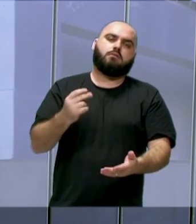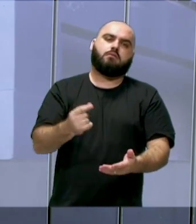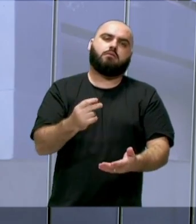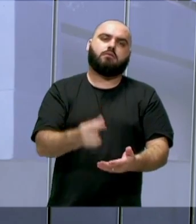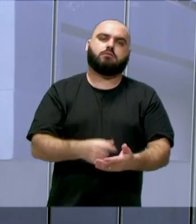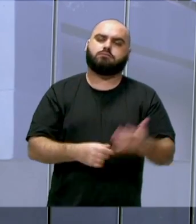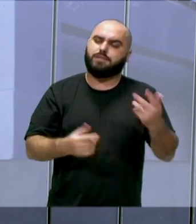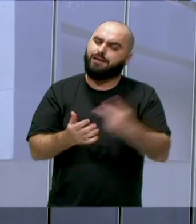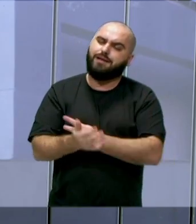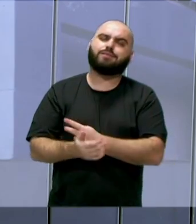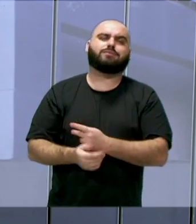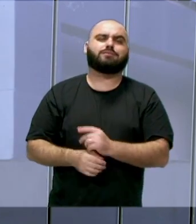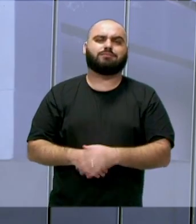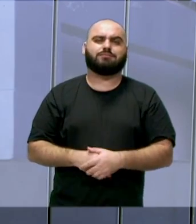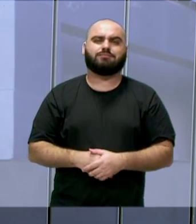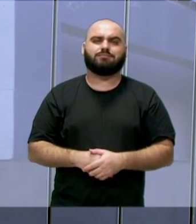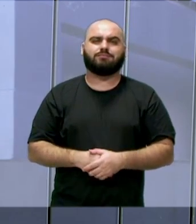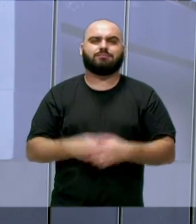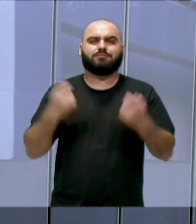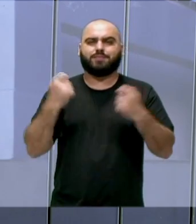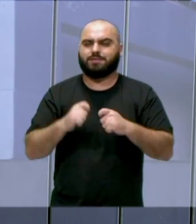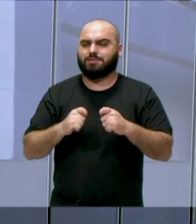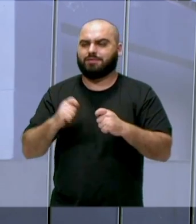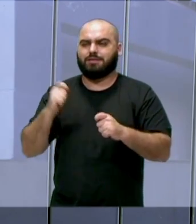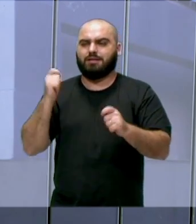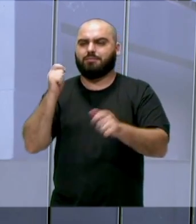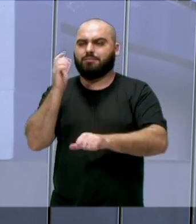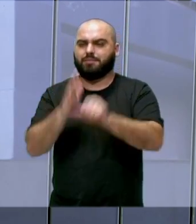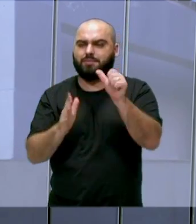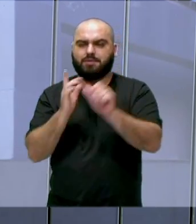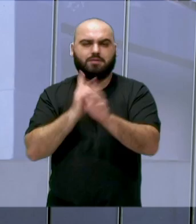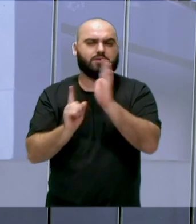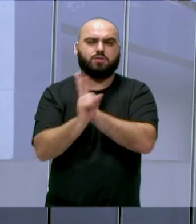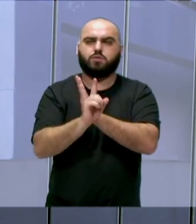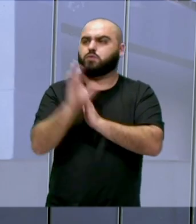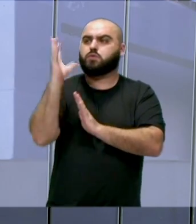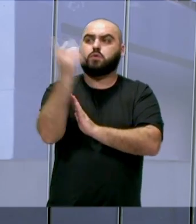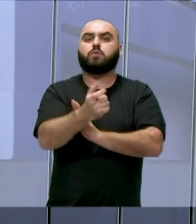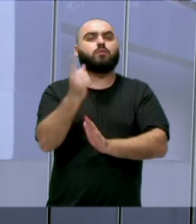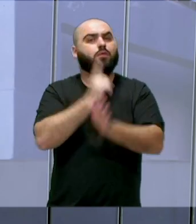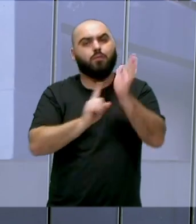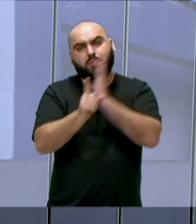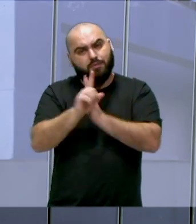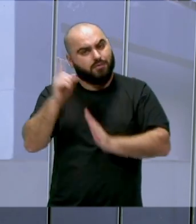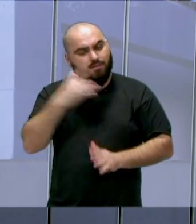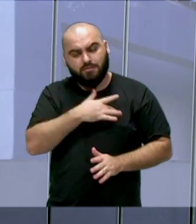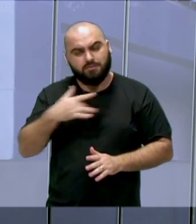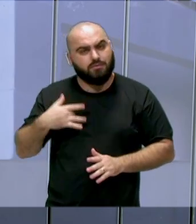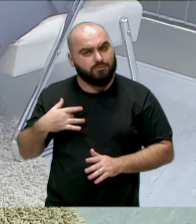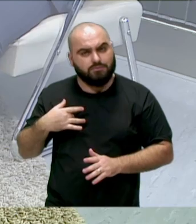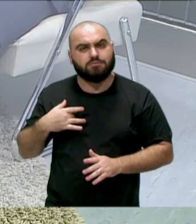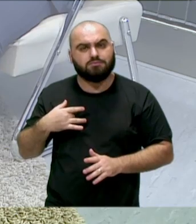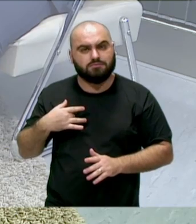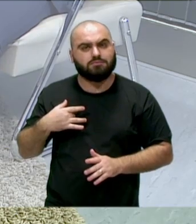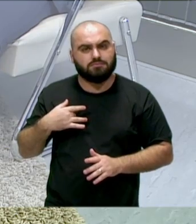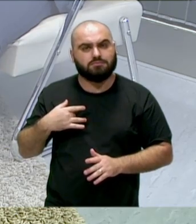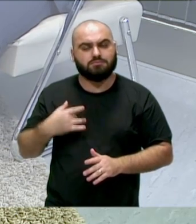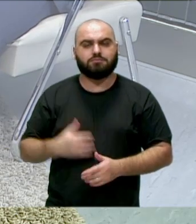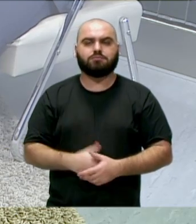que é errado a gente ter que manipular para ser atendido primeiro. Todo mundo é prioridade tratando-se de saúde, né? Eu acho que tem um momento